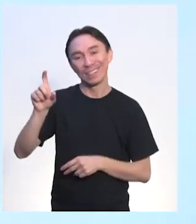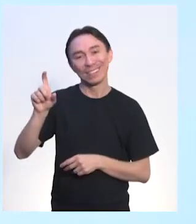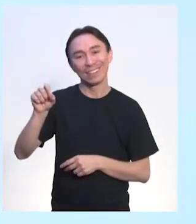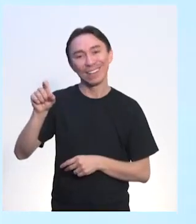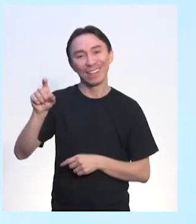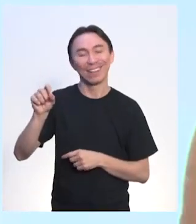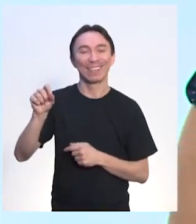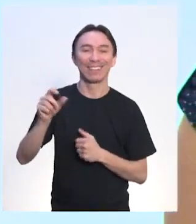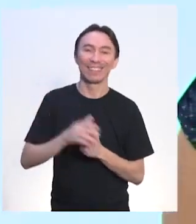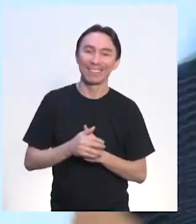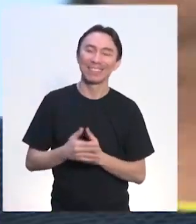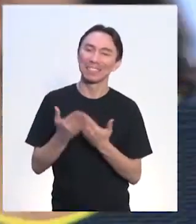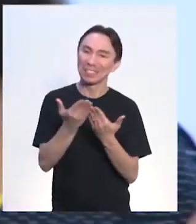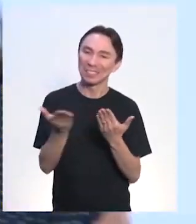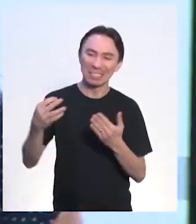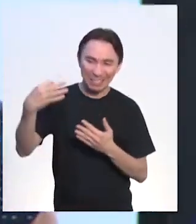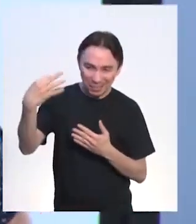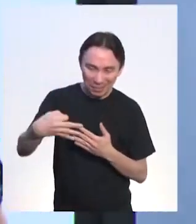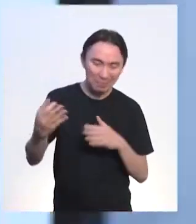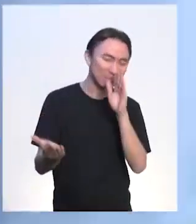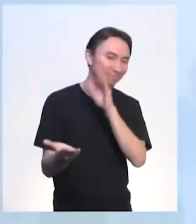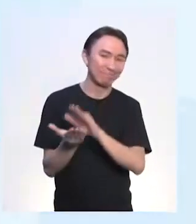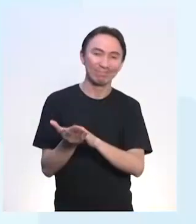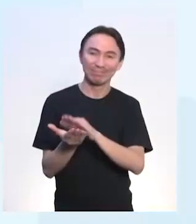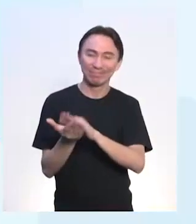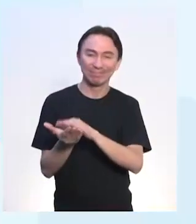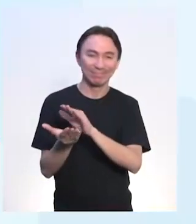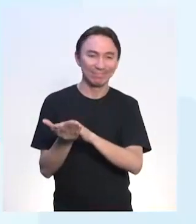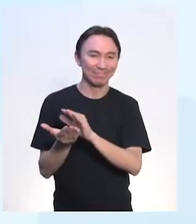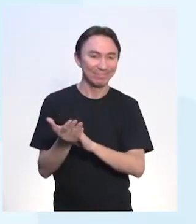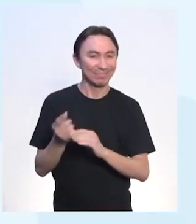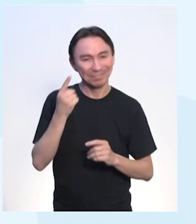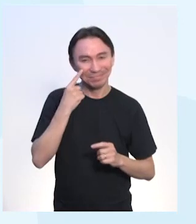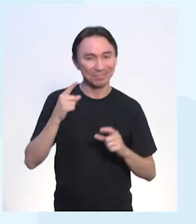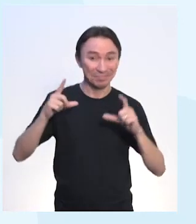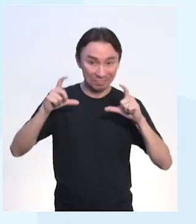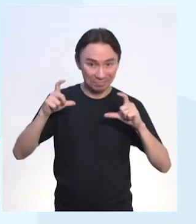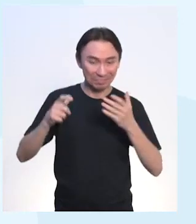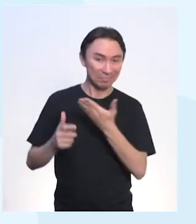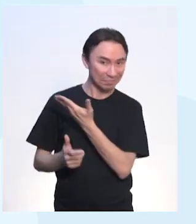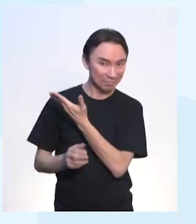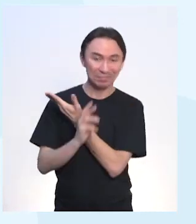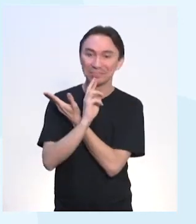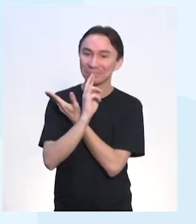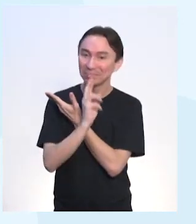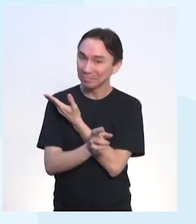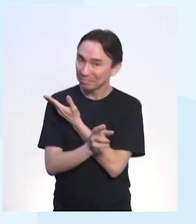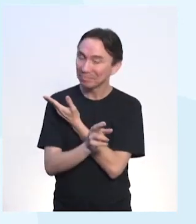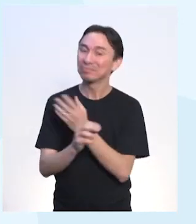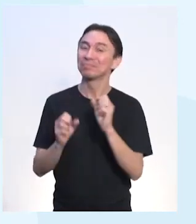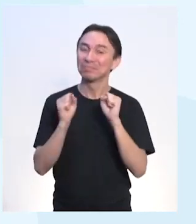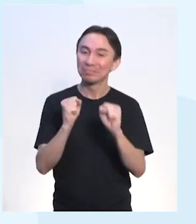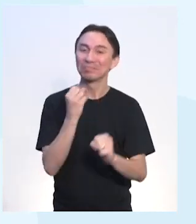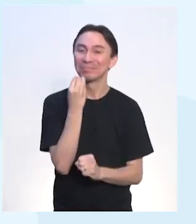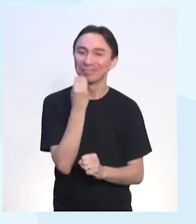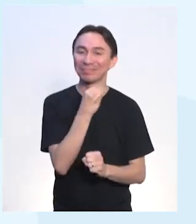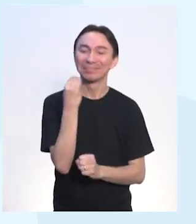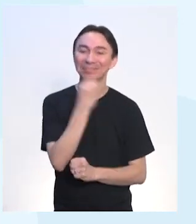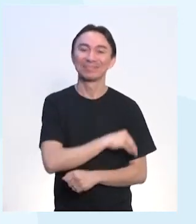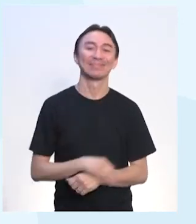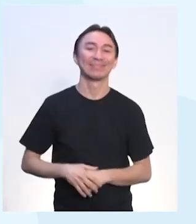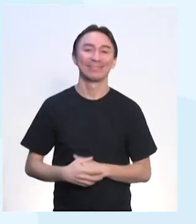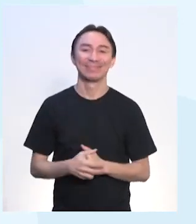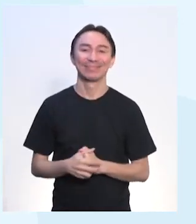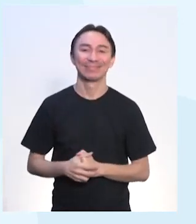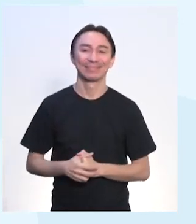Então, parabéns para quem acertou. Por favor, coloque aí a resolução da atividade 4 para eles tirarem um print da